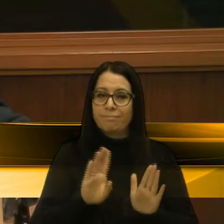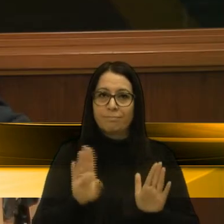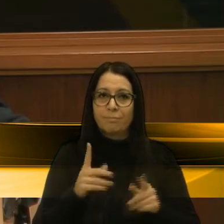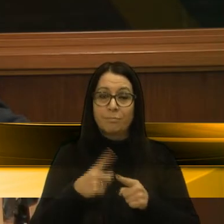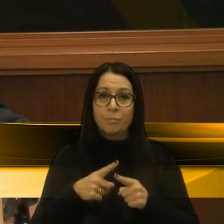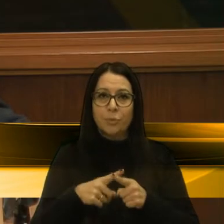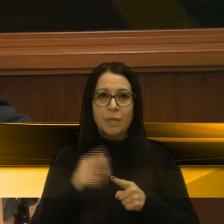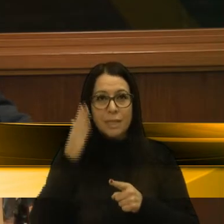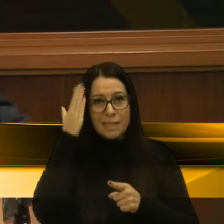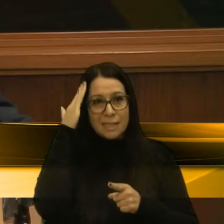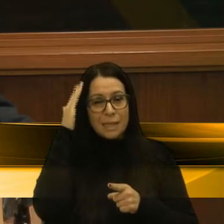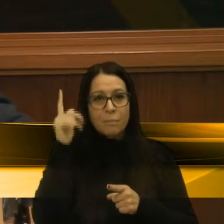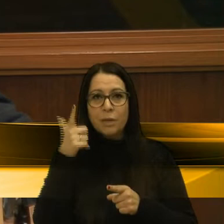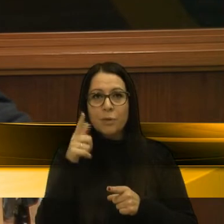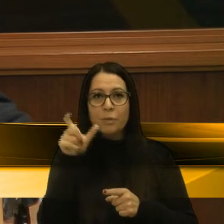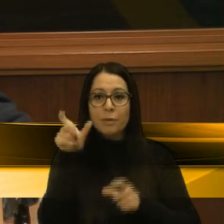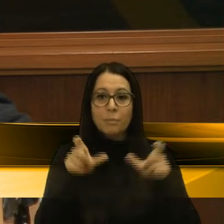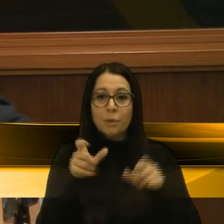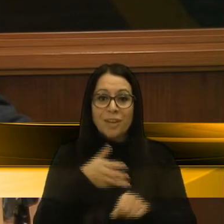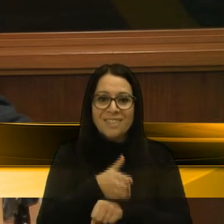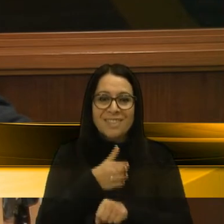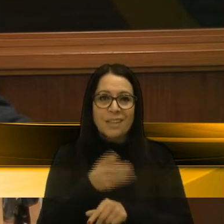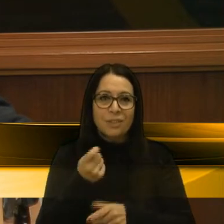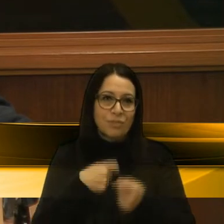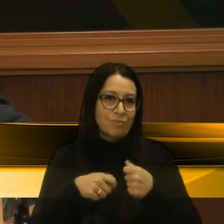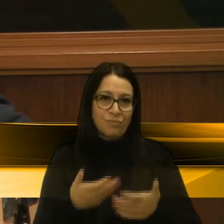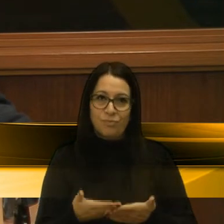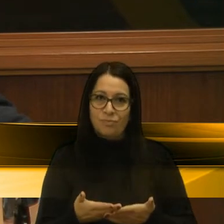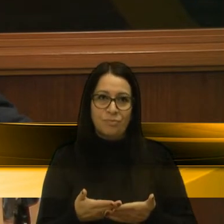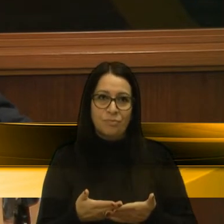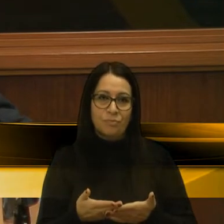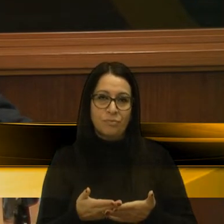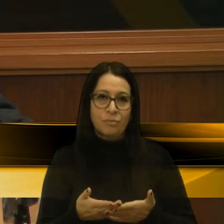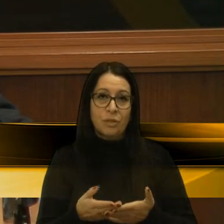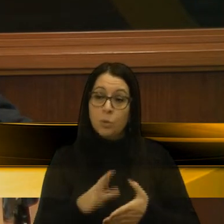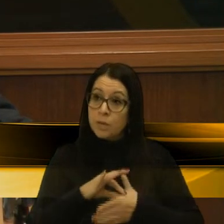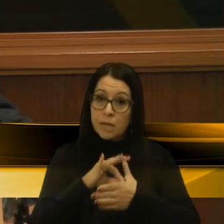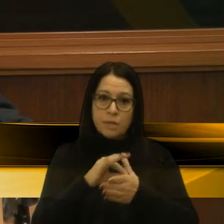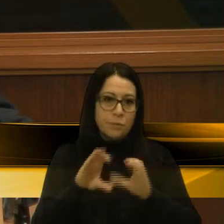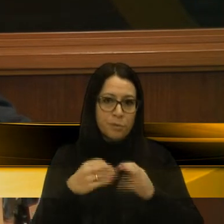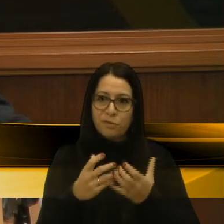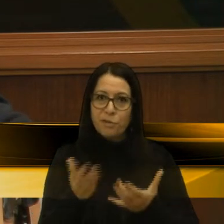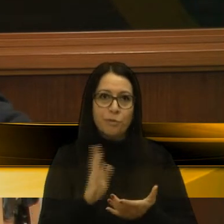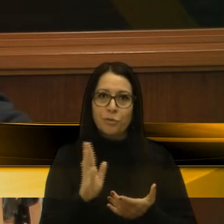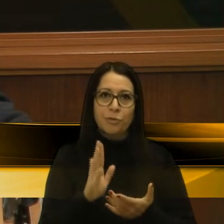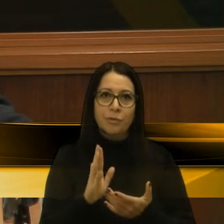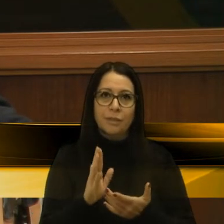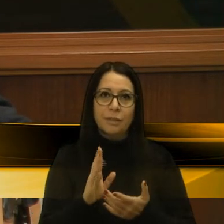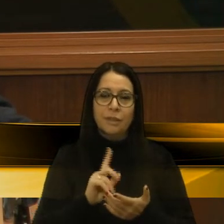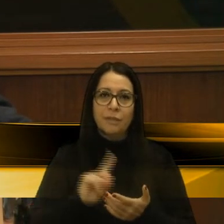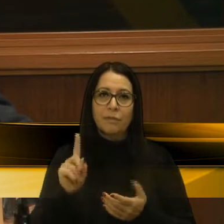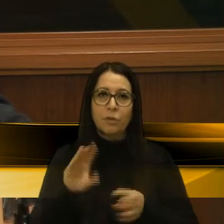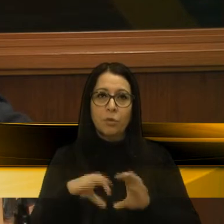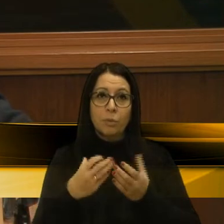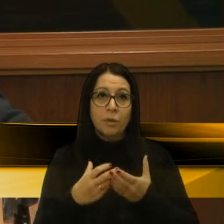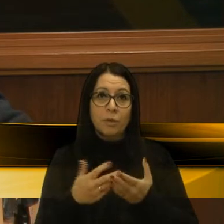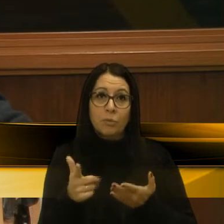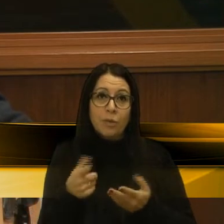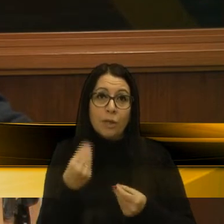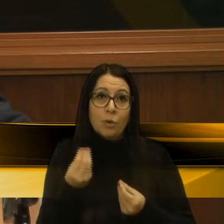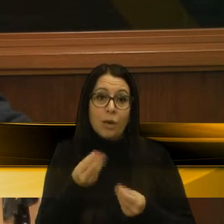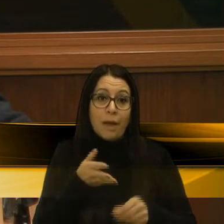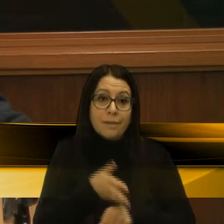com preocupação, e agora com a decretação da falência, se for mantida, eu quero ver como é que nós vamos sair